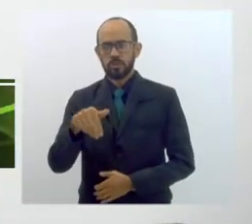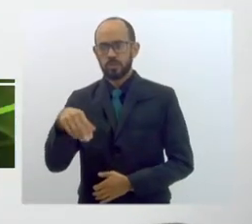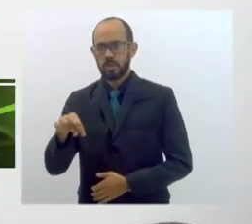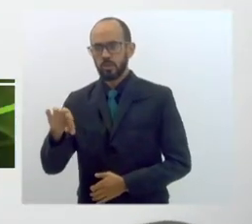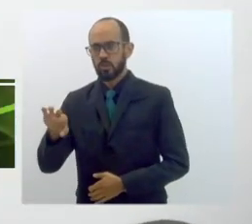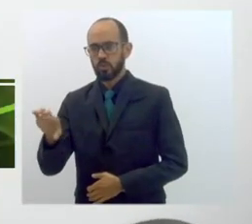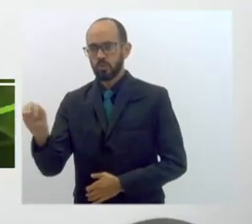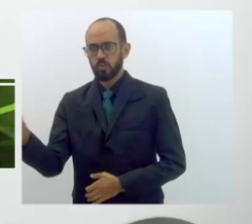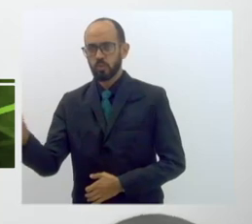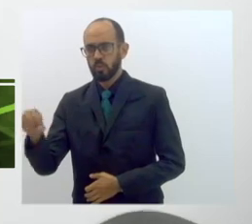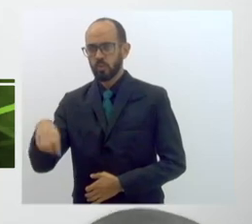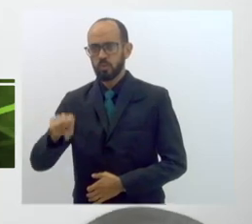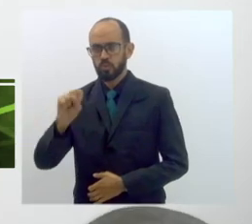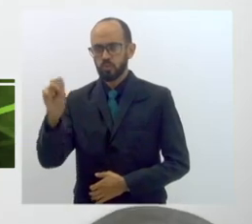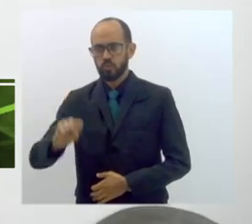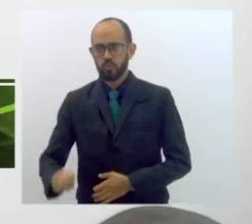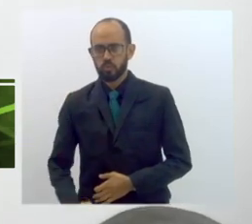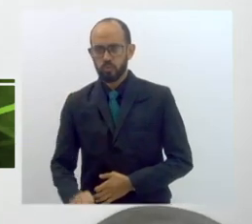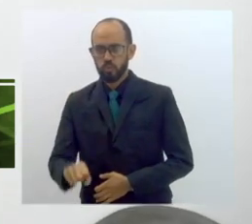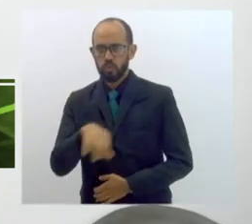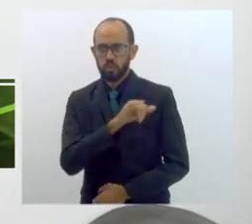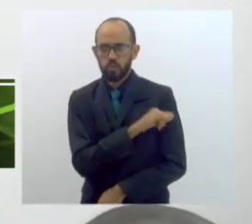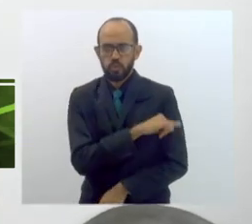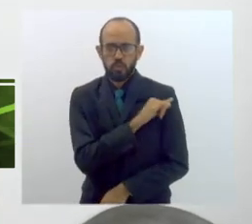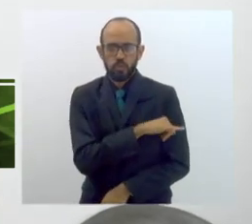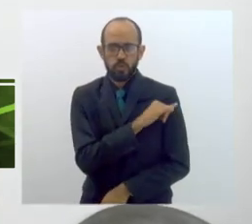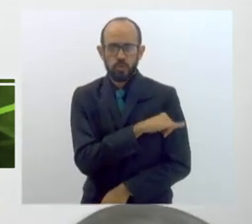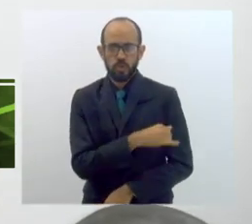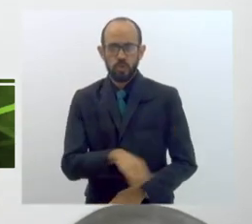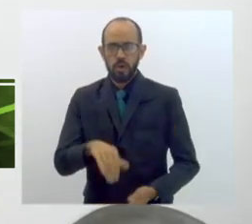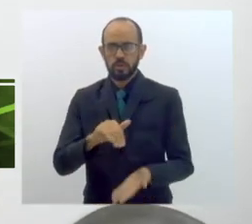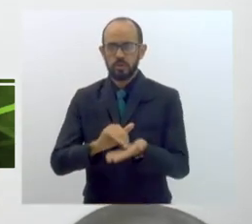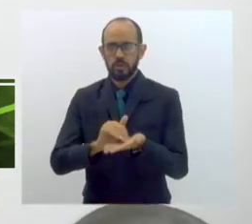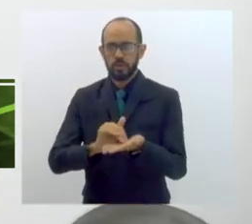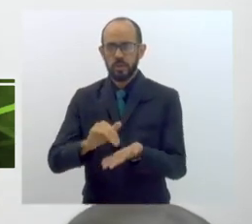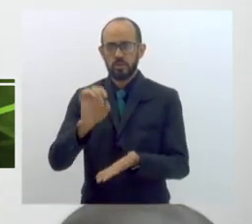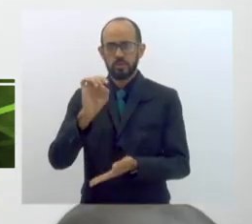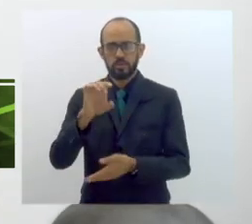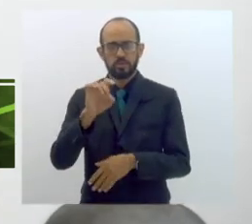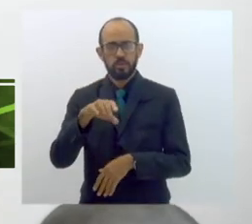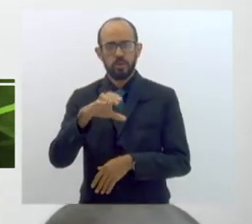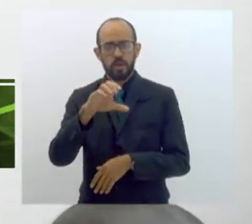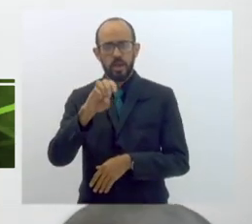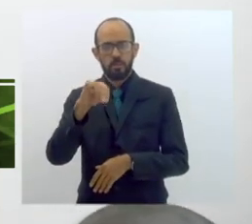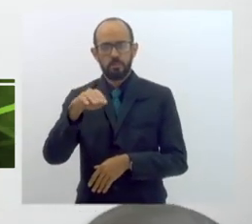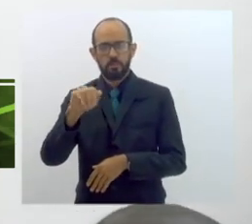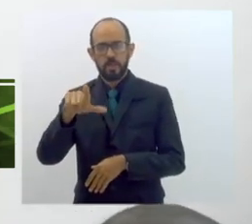Fluminense. Quem vai apresentar é a nossa secretária executiva, a Camila.